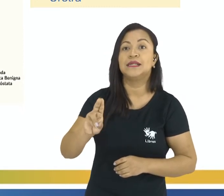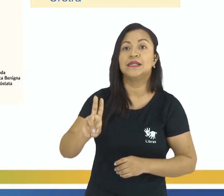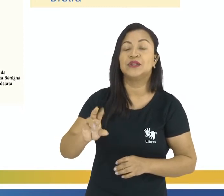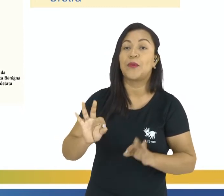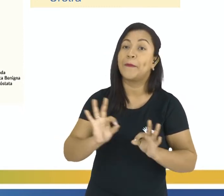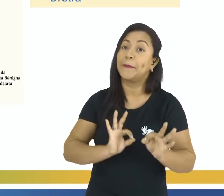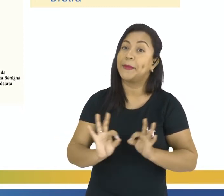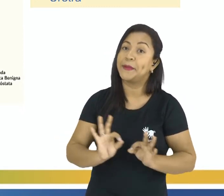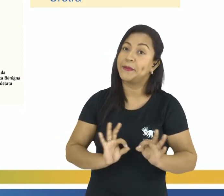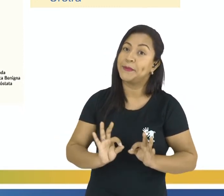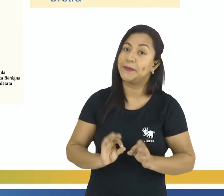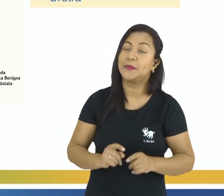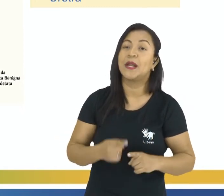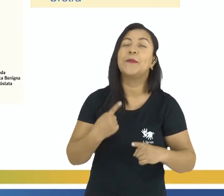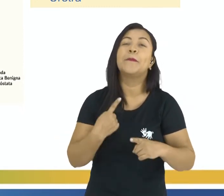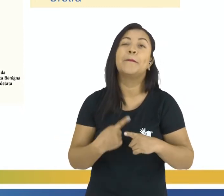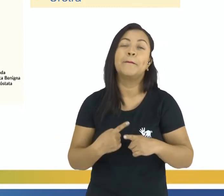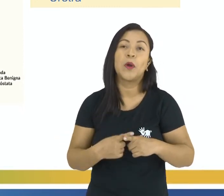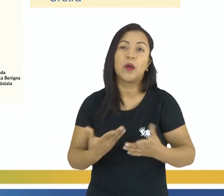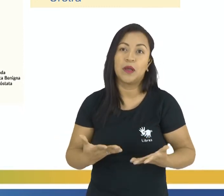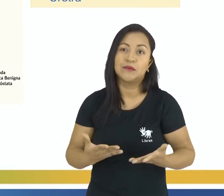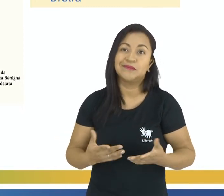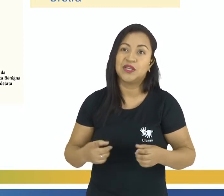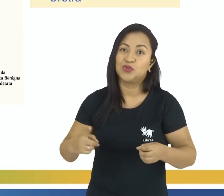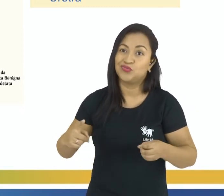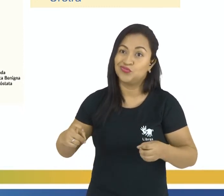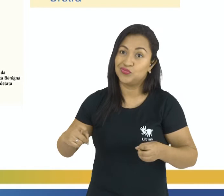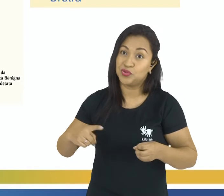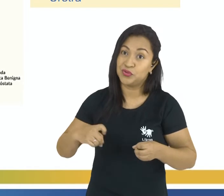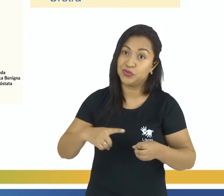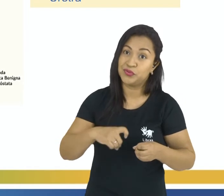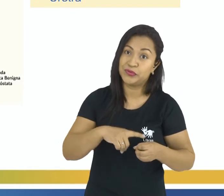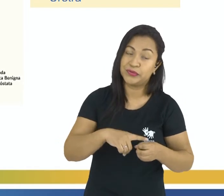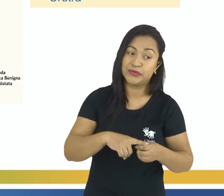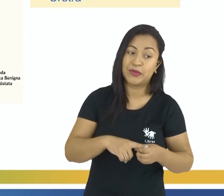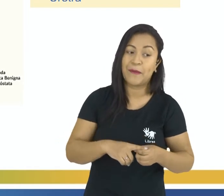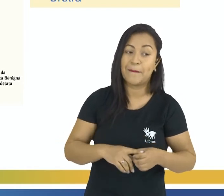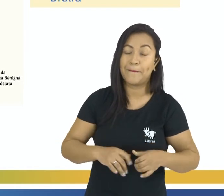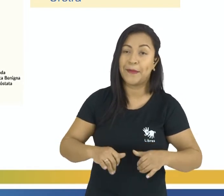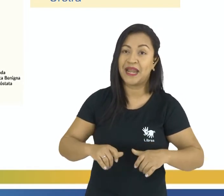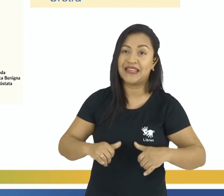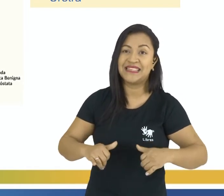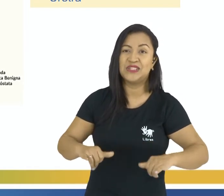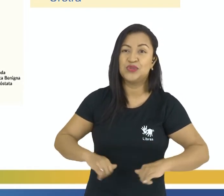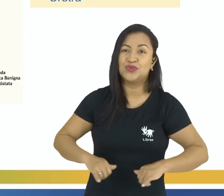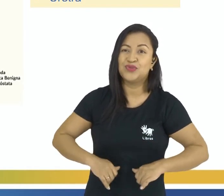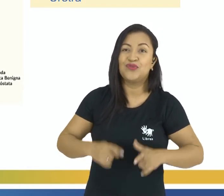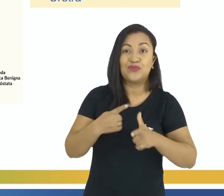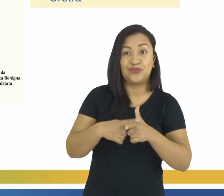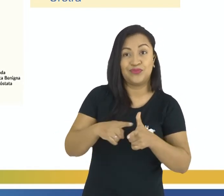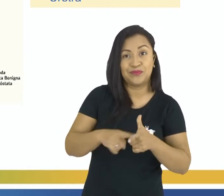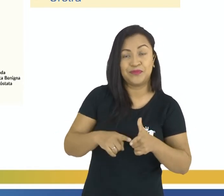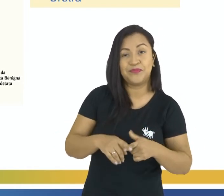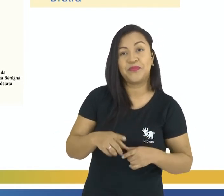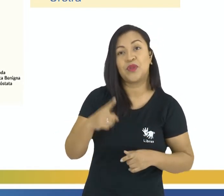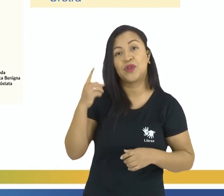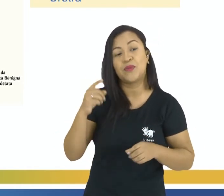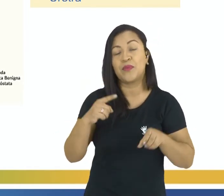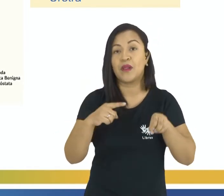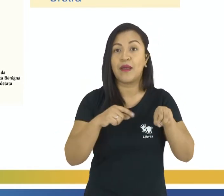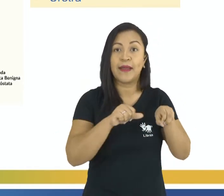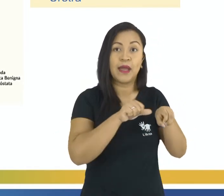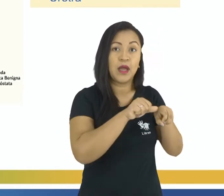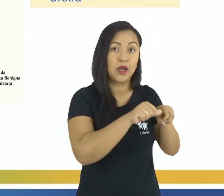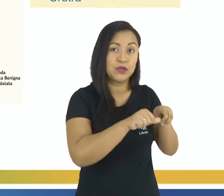que os espermatozoides possam passar ali sem sofrer grandes danos. Nós temos ali a próstata. A